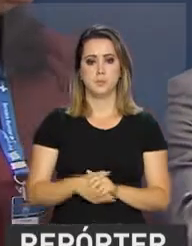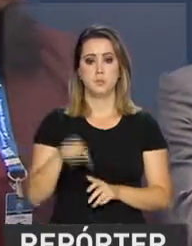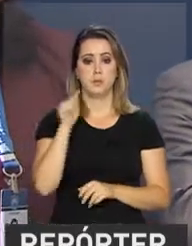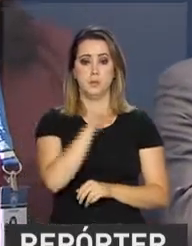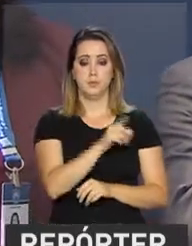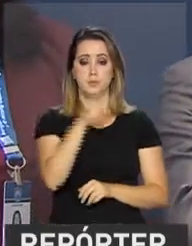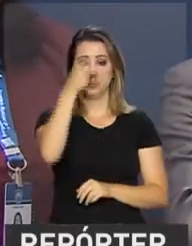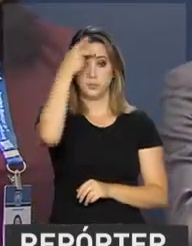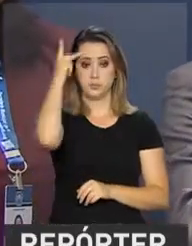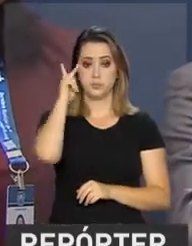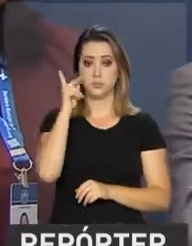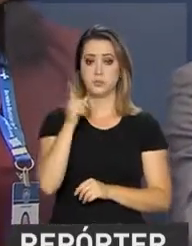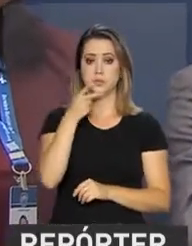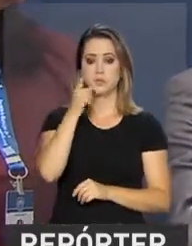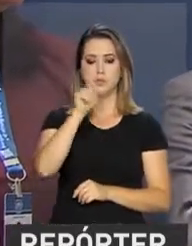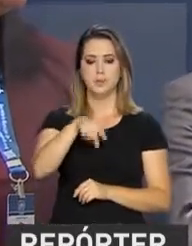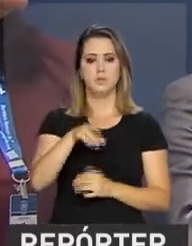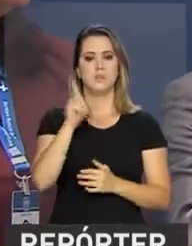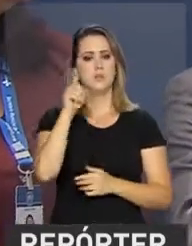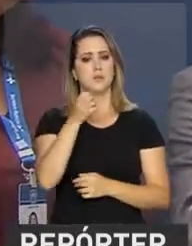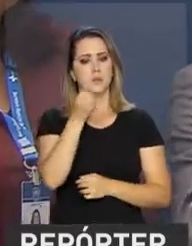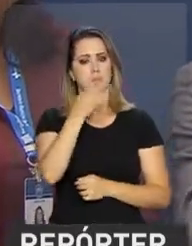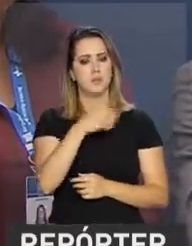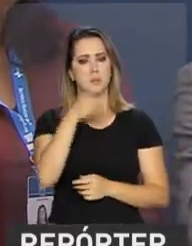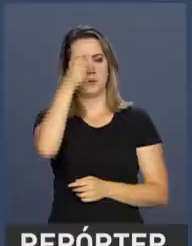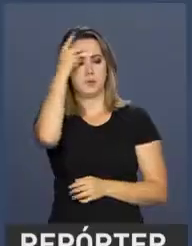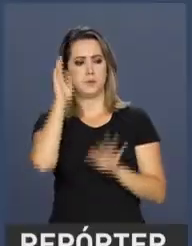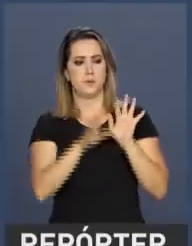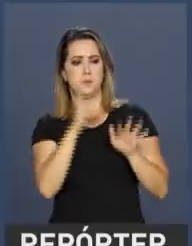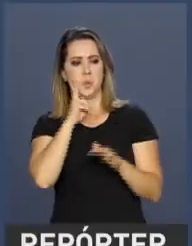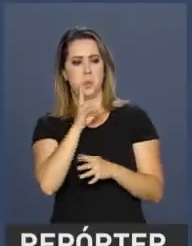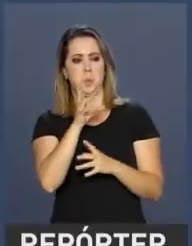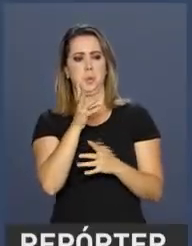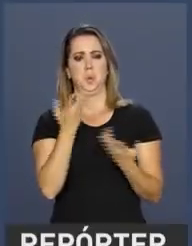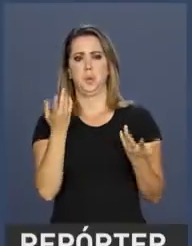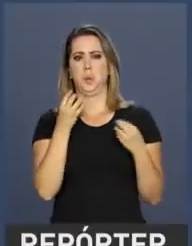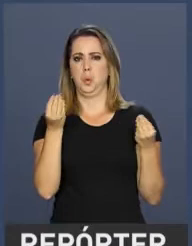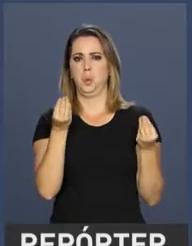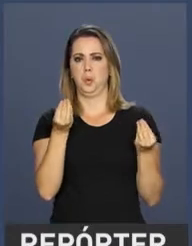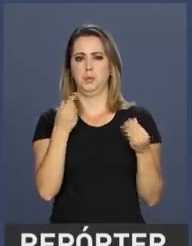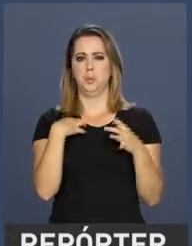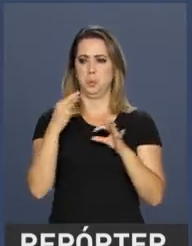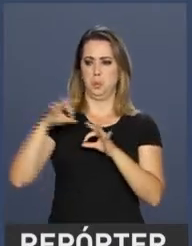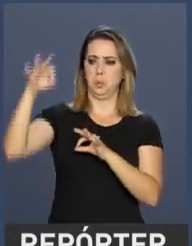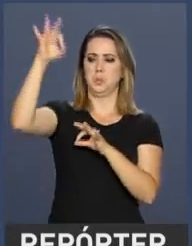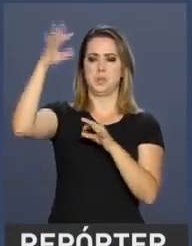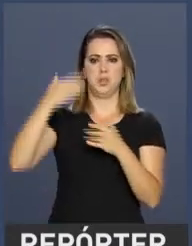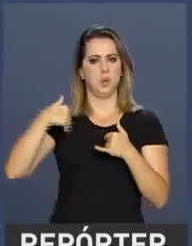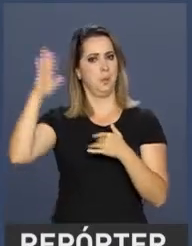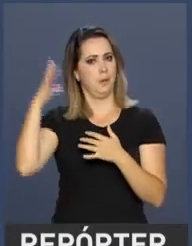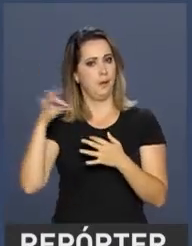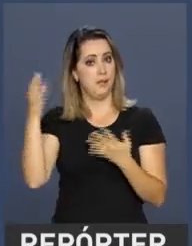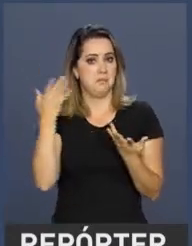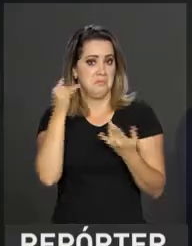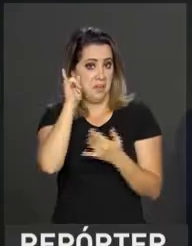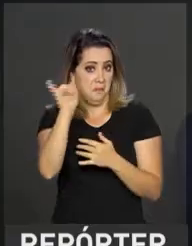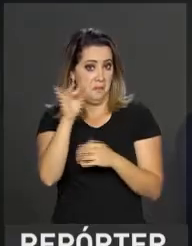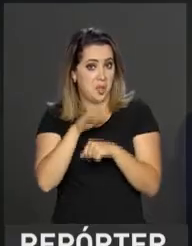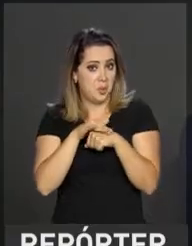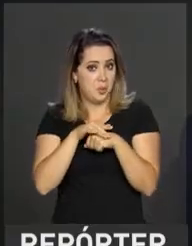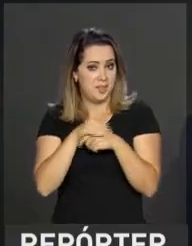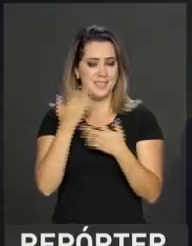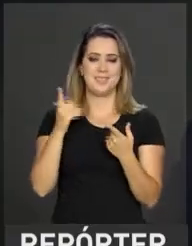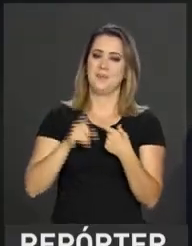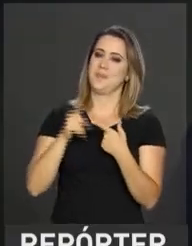agente comunitário de saúde conta que muita gente estranha que soltar mosquitos possa ajudar a combater doenças. E